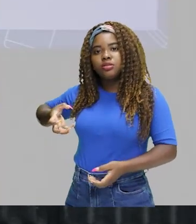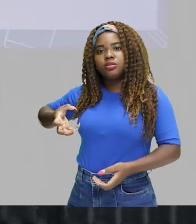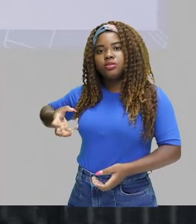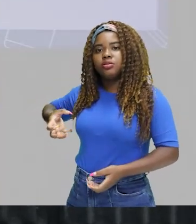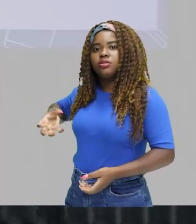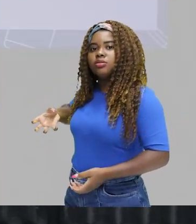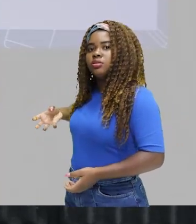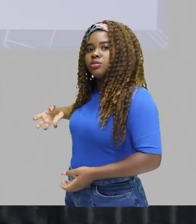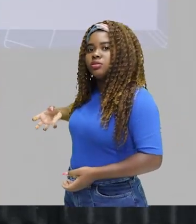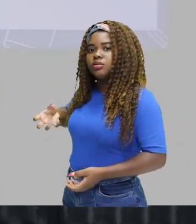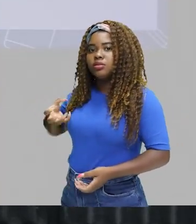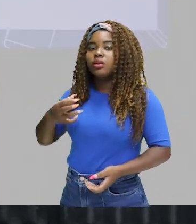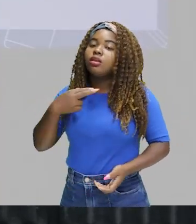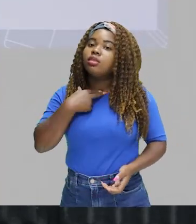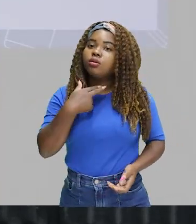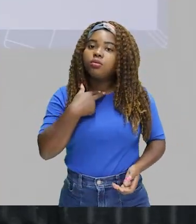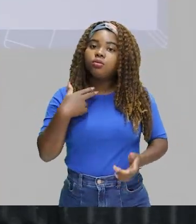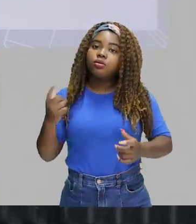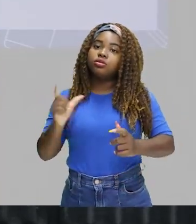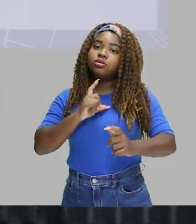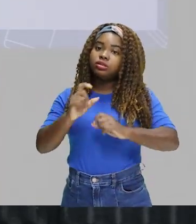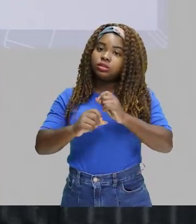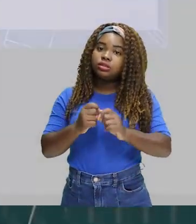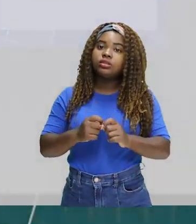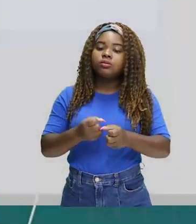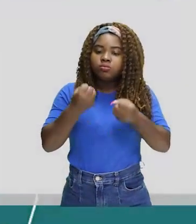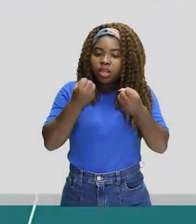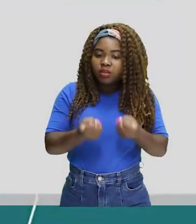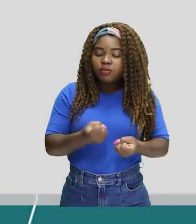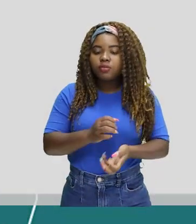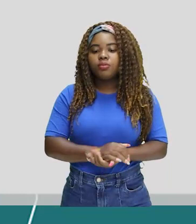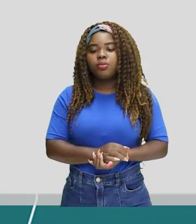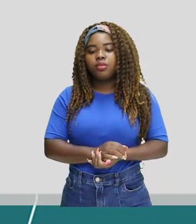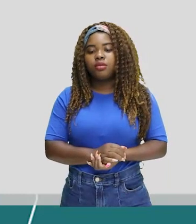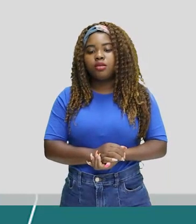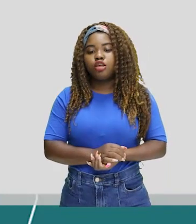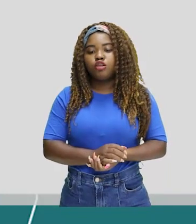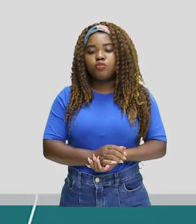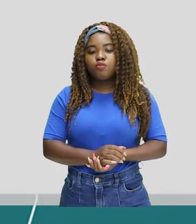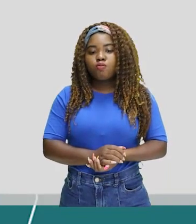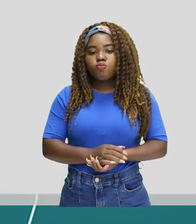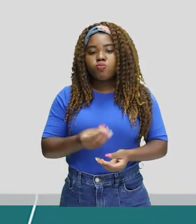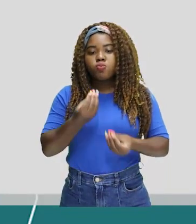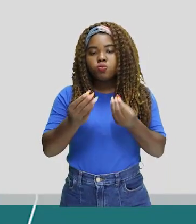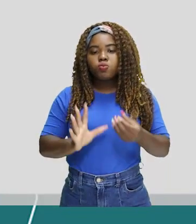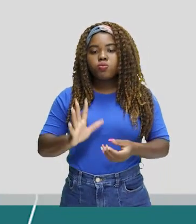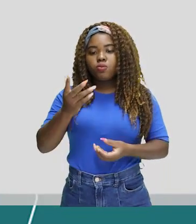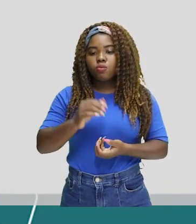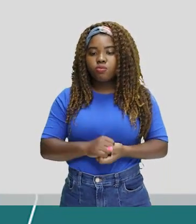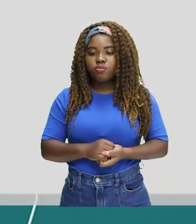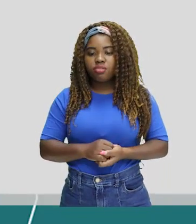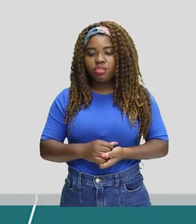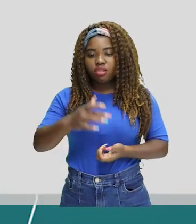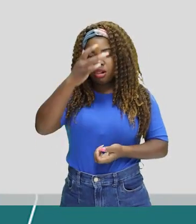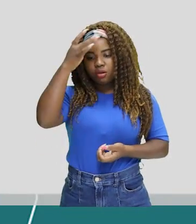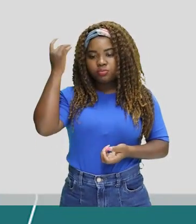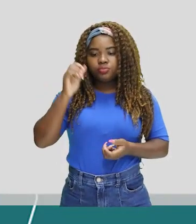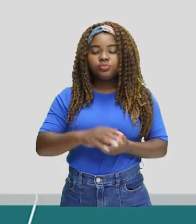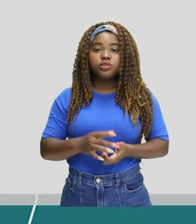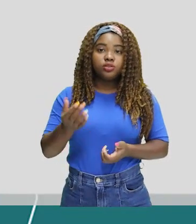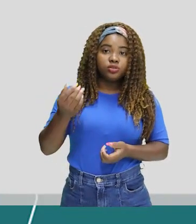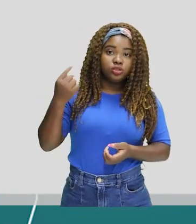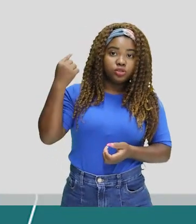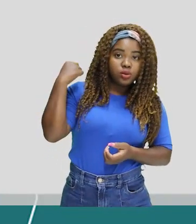pode colocar muita pressão ali no disco. Posição inicial. O atleta toma a sua posição de costa para